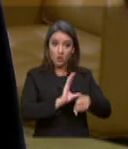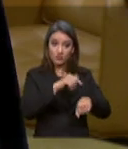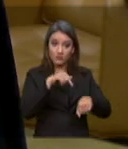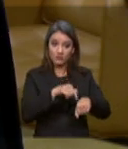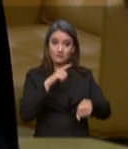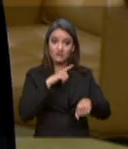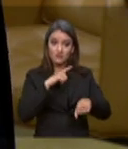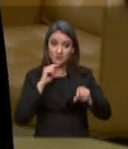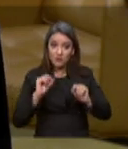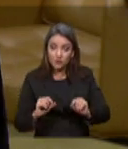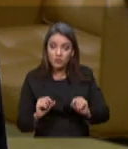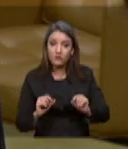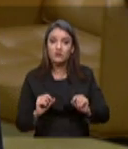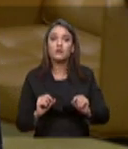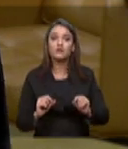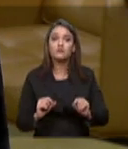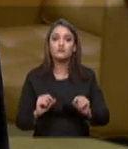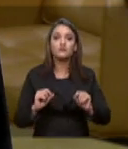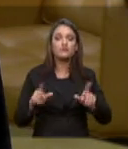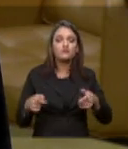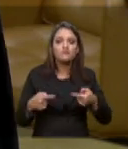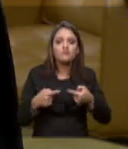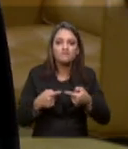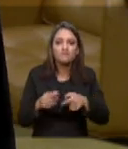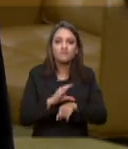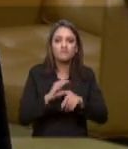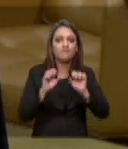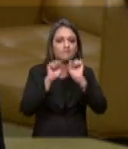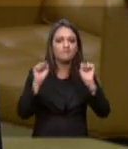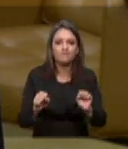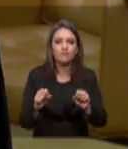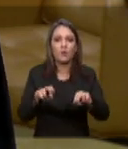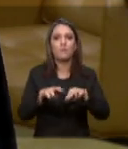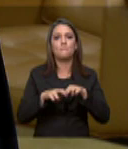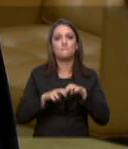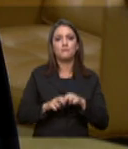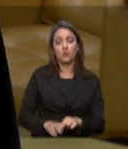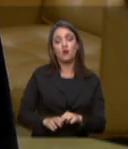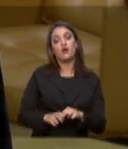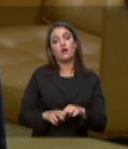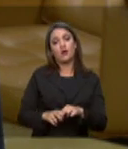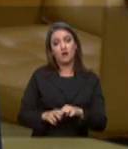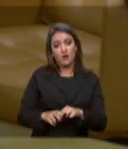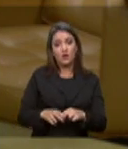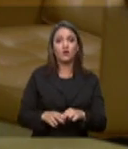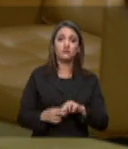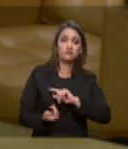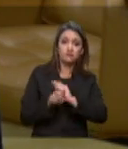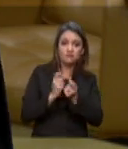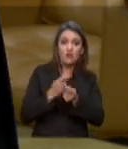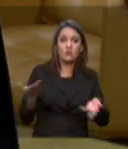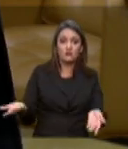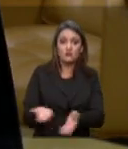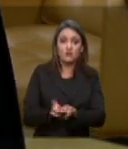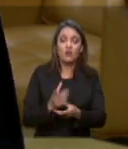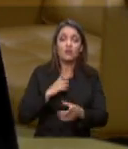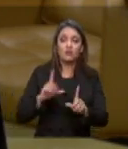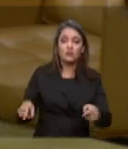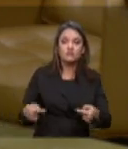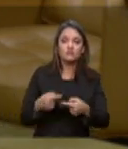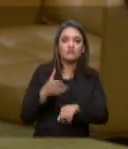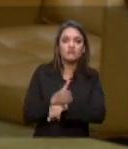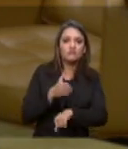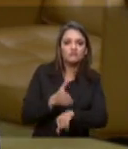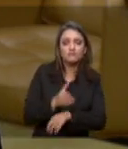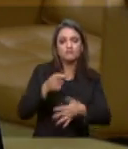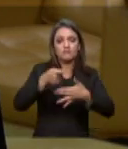como inconstitucionalidades sistêmicas, por mera conveniência processual, visando o acesso direto à jurisdição